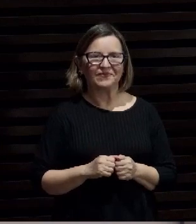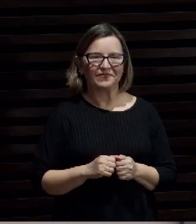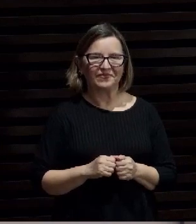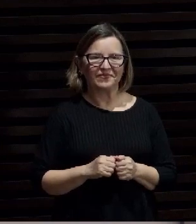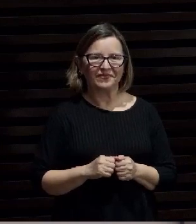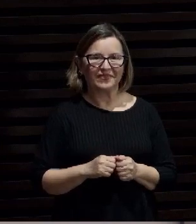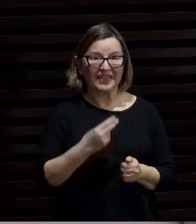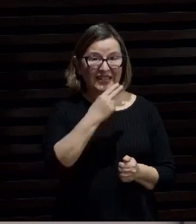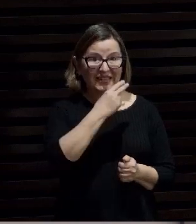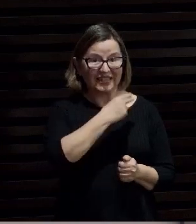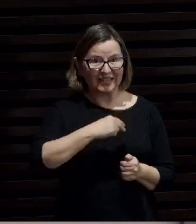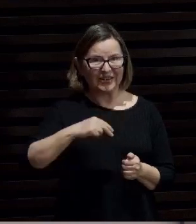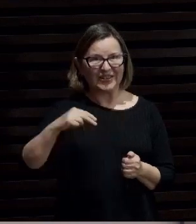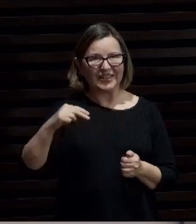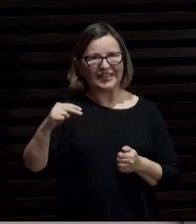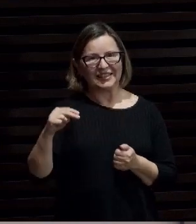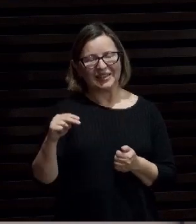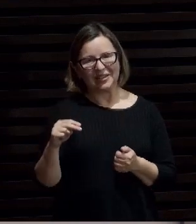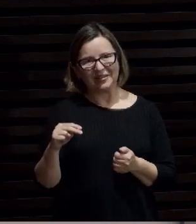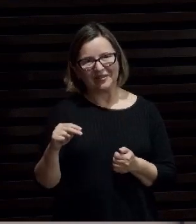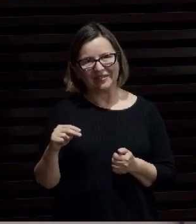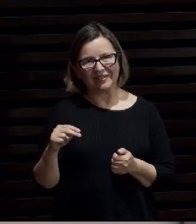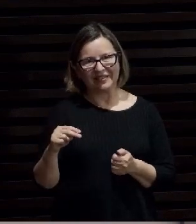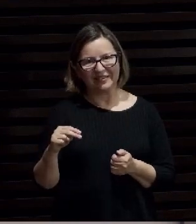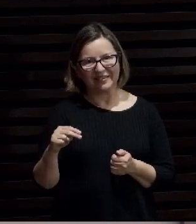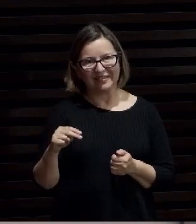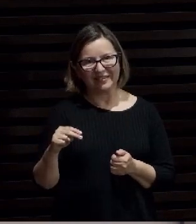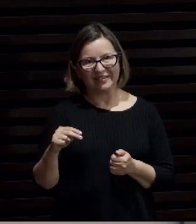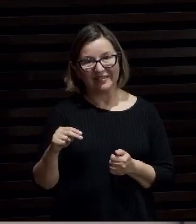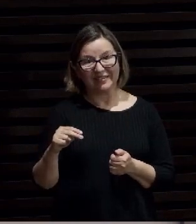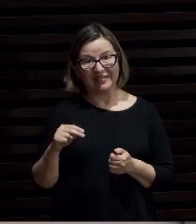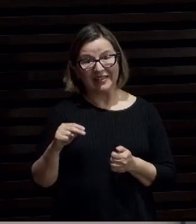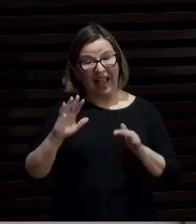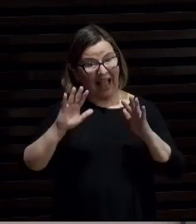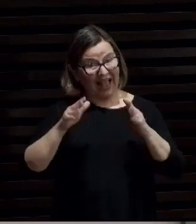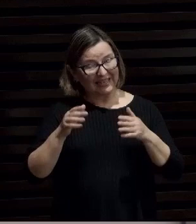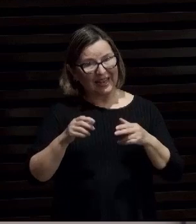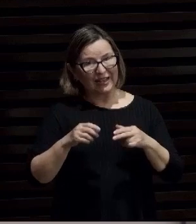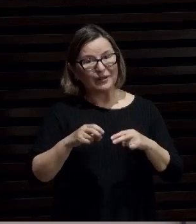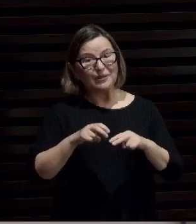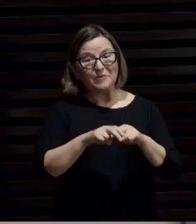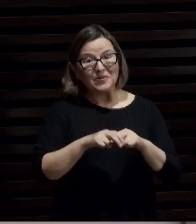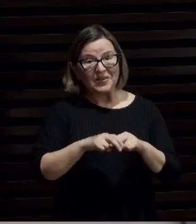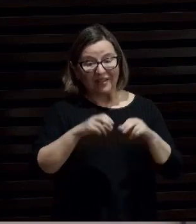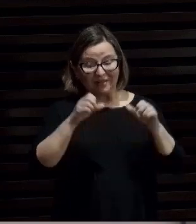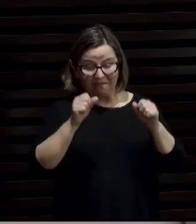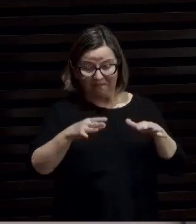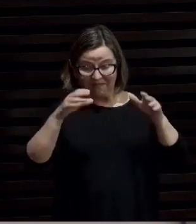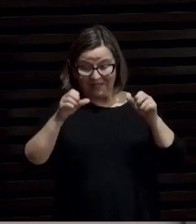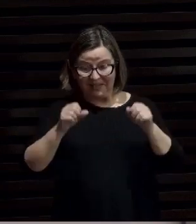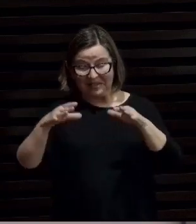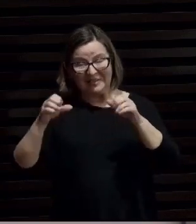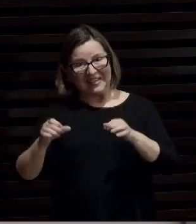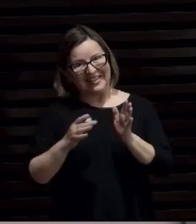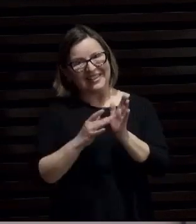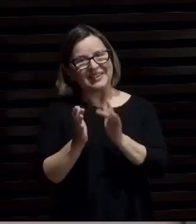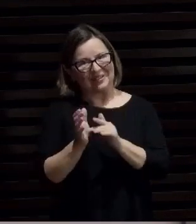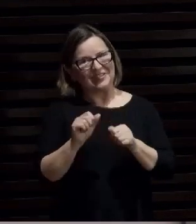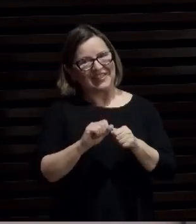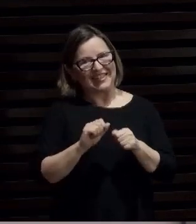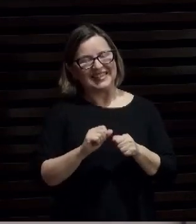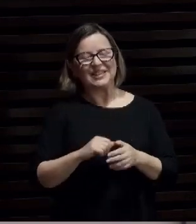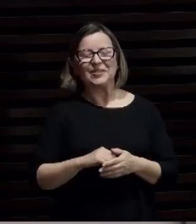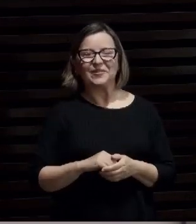ele, obviamente, ele foi atraído pelos sinais que Jesus executava. Jesus